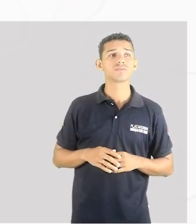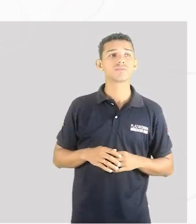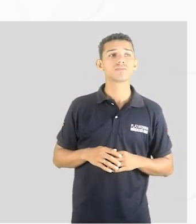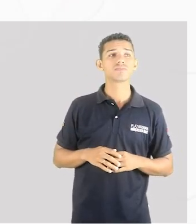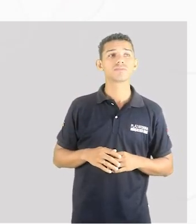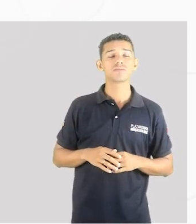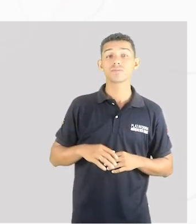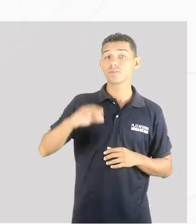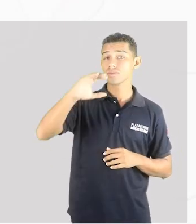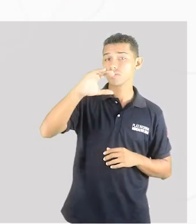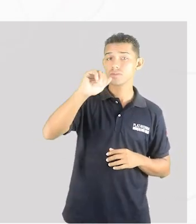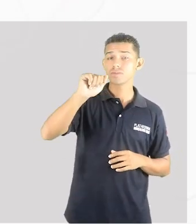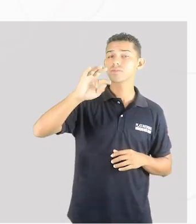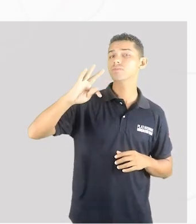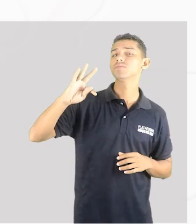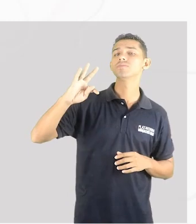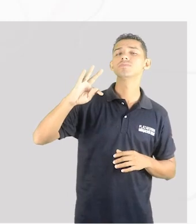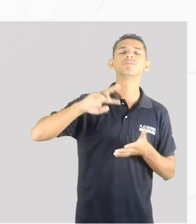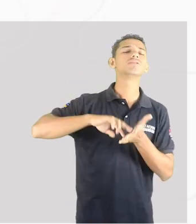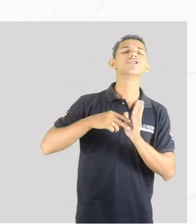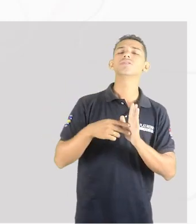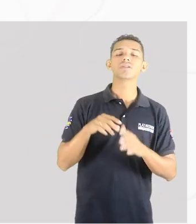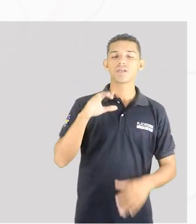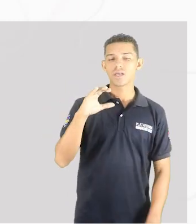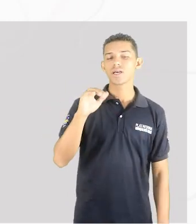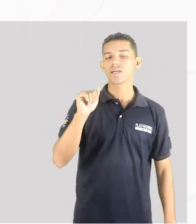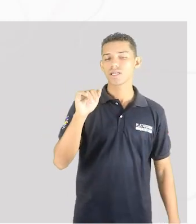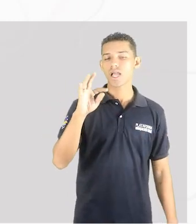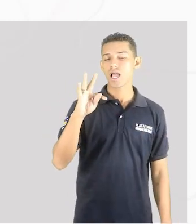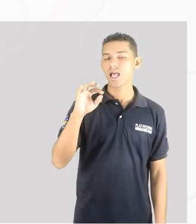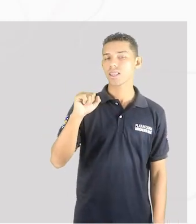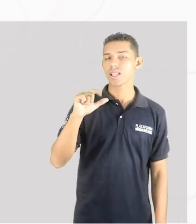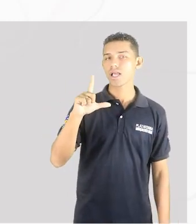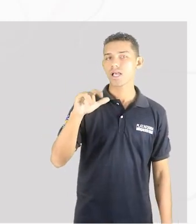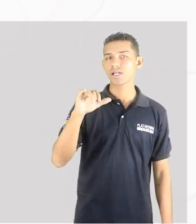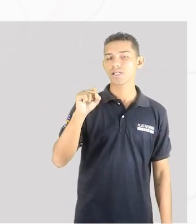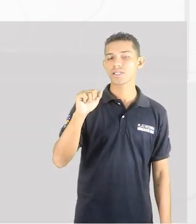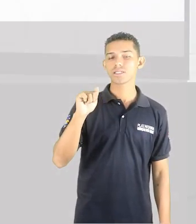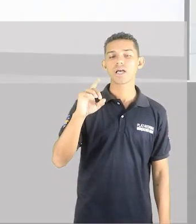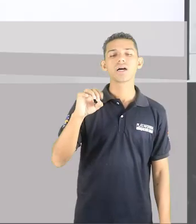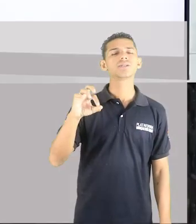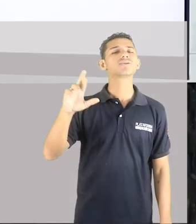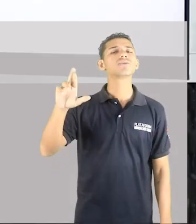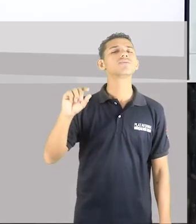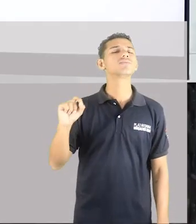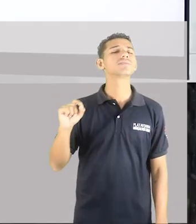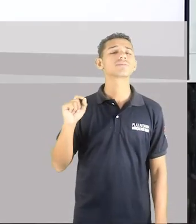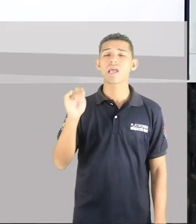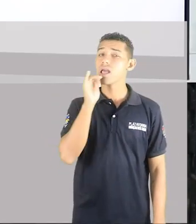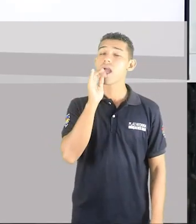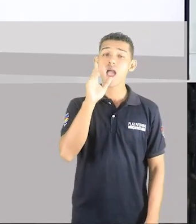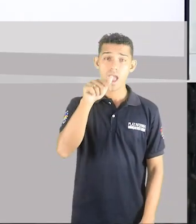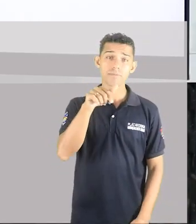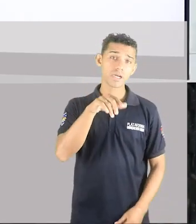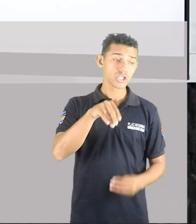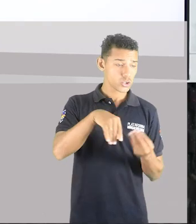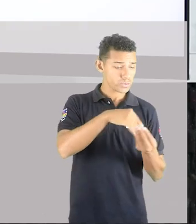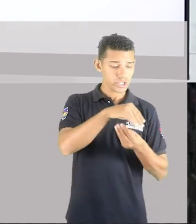aqui, ó, CaT, está dizendo que tem catalisador na reação. E o que é o catalisador? É uma